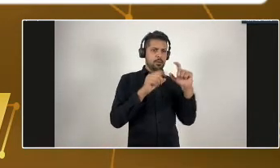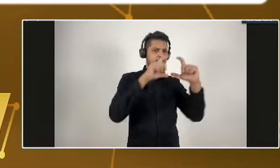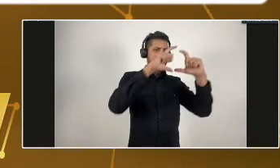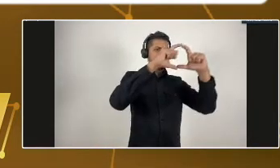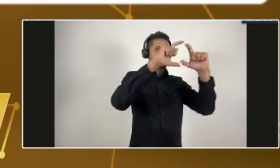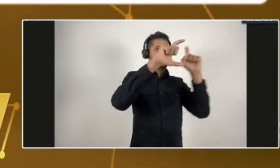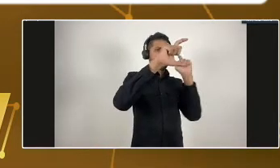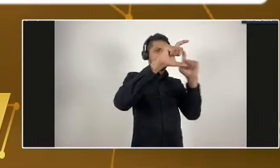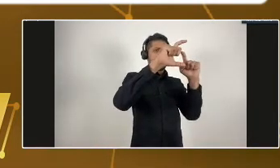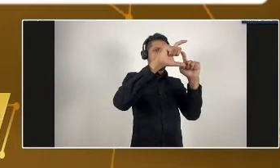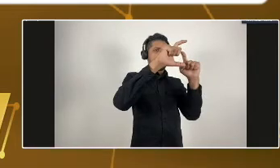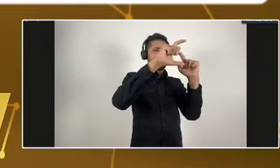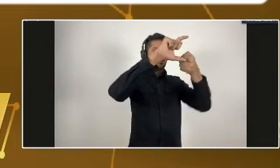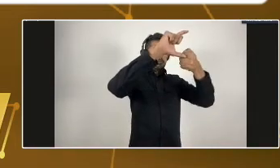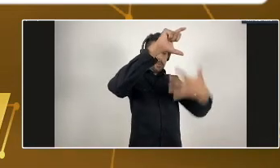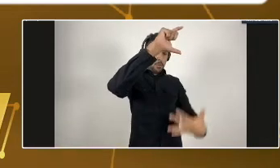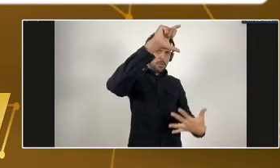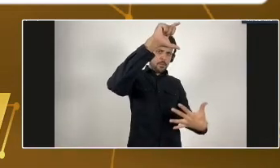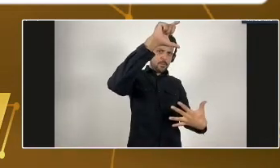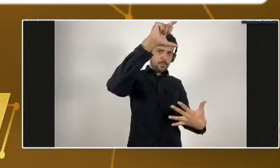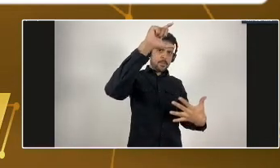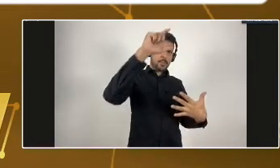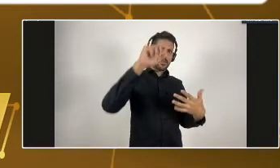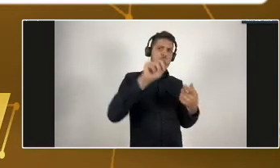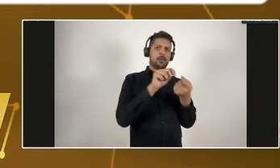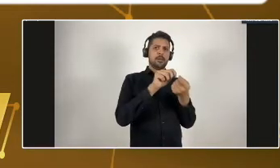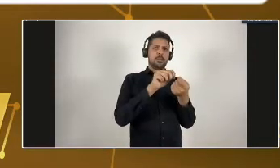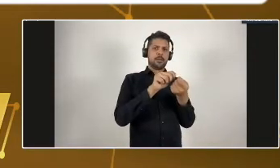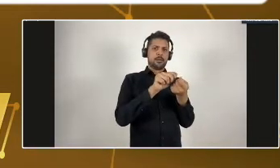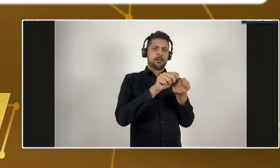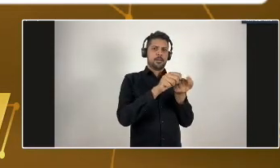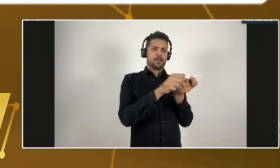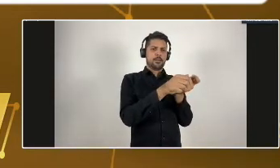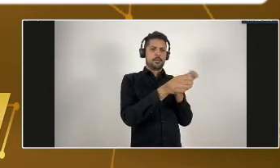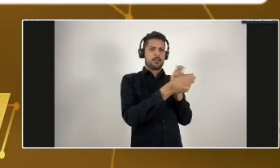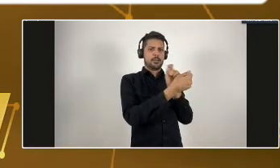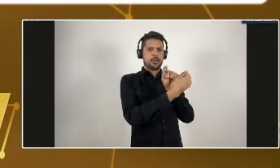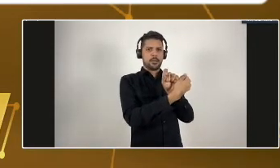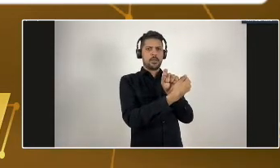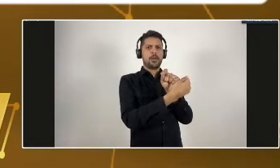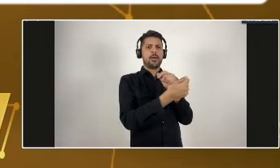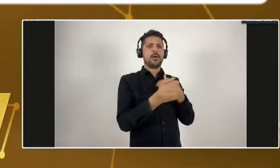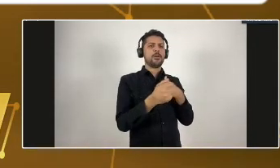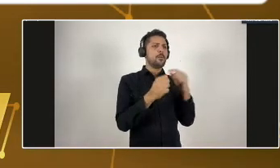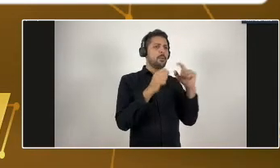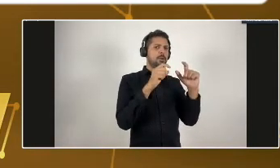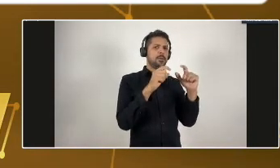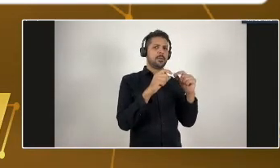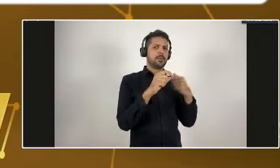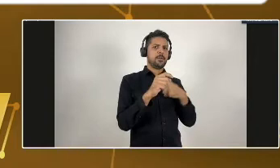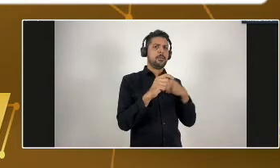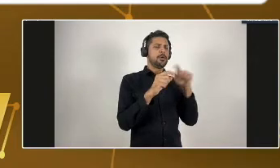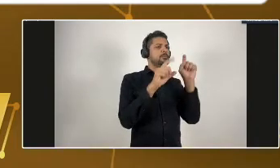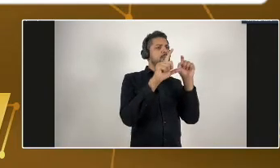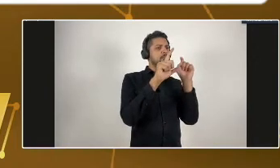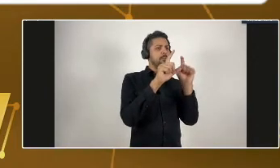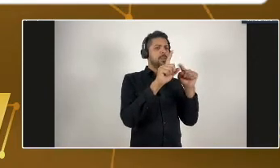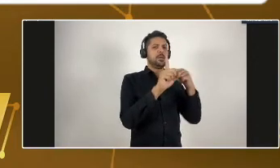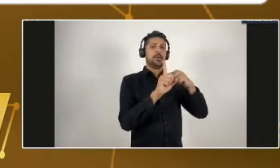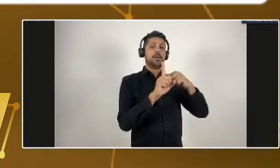a conversão, eu posso também estabelecer o formato. Então, aqui eu pedi grau, minutos e segundos. E